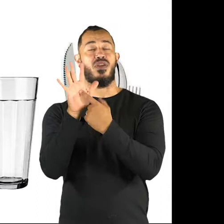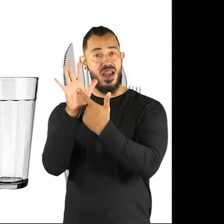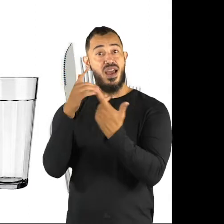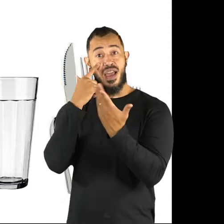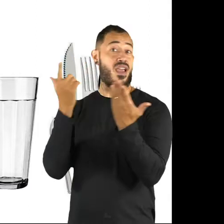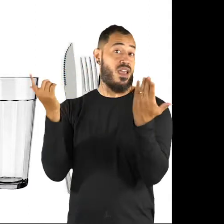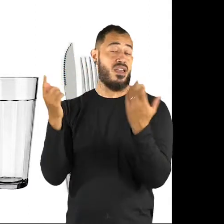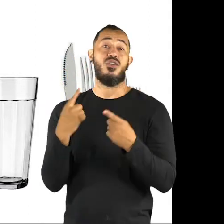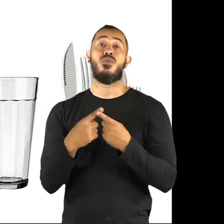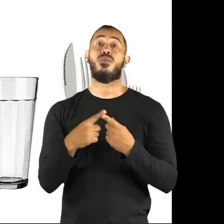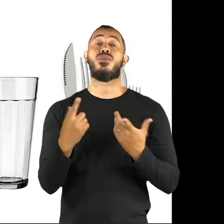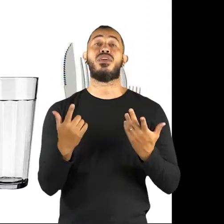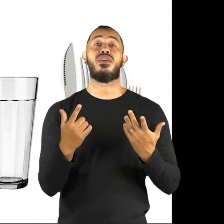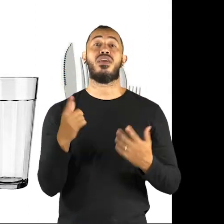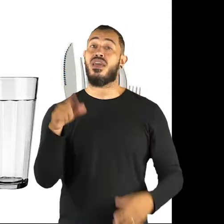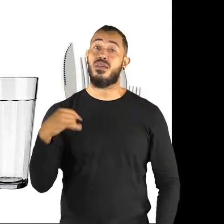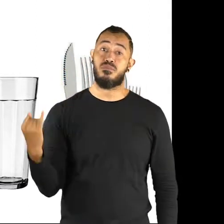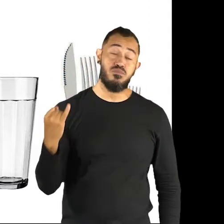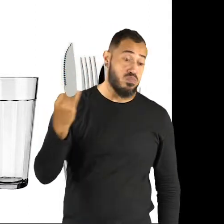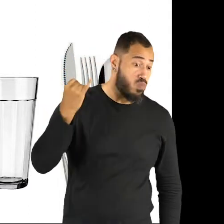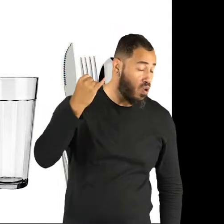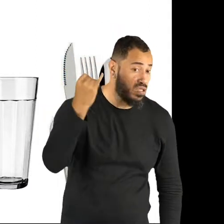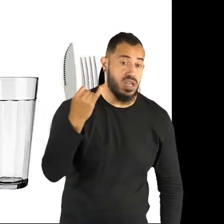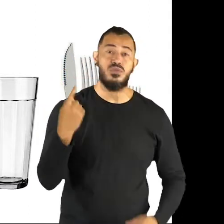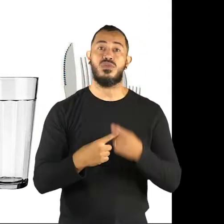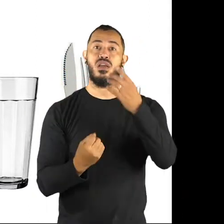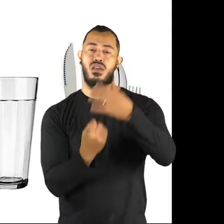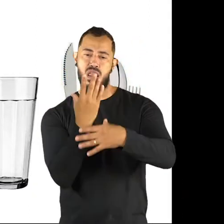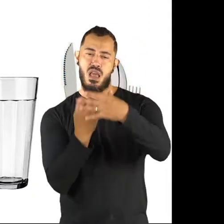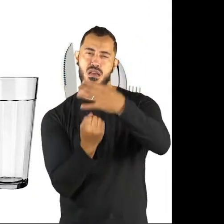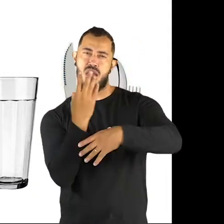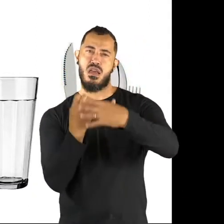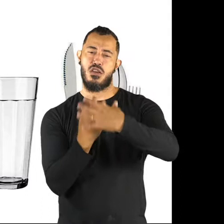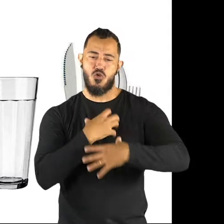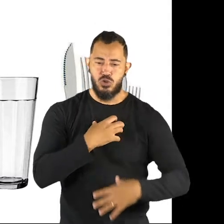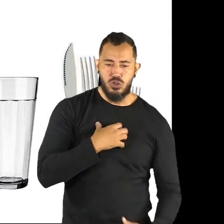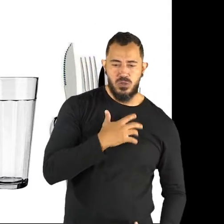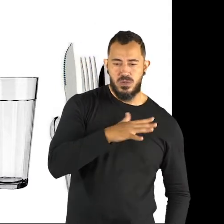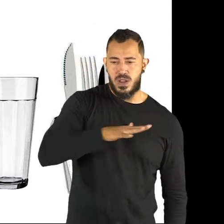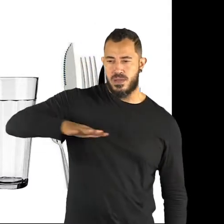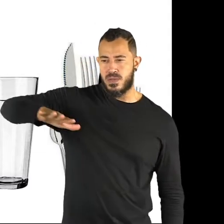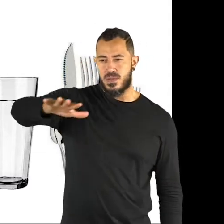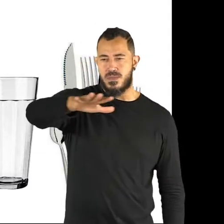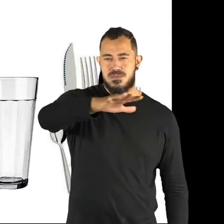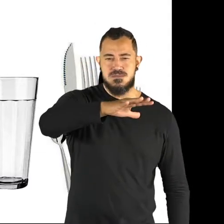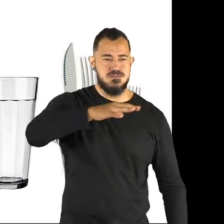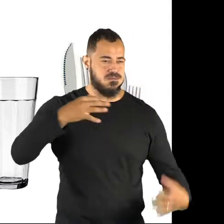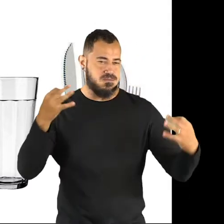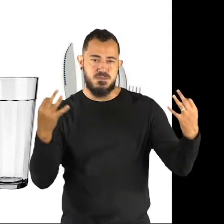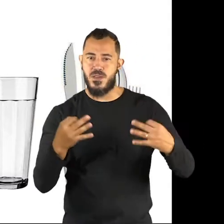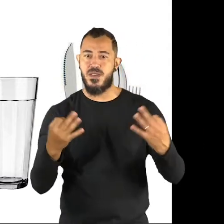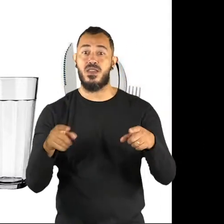fez, que são muito importantes e vão criando essa situação e deixando o ambiente mais harmonioso e junto